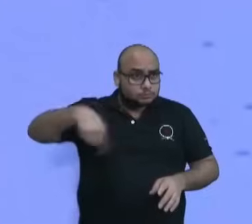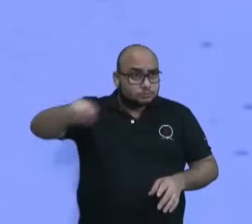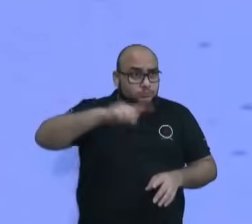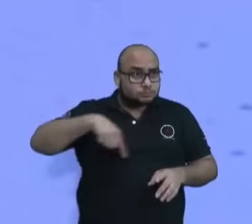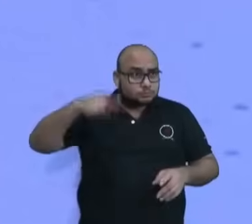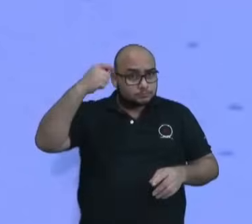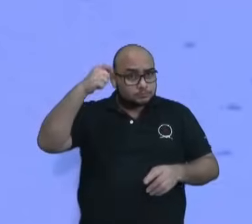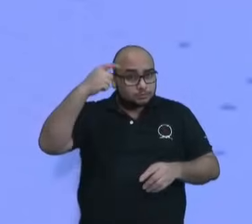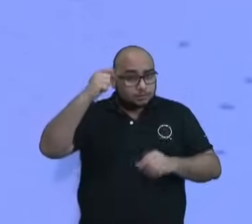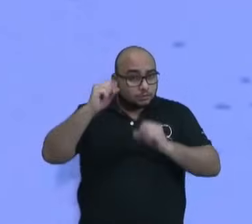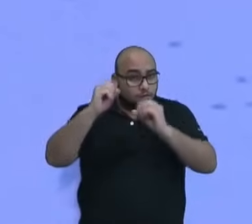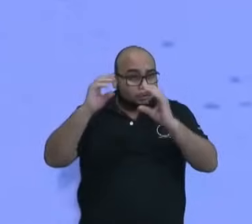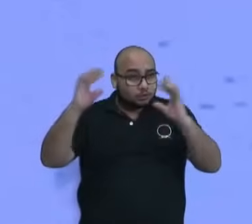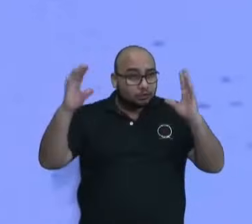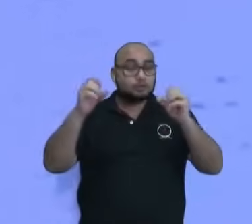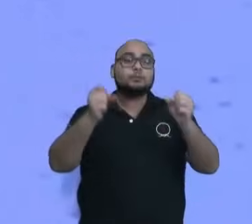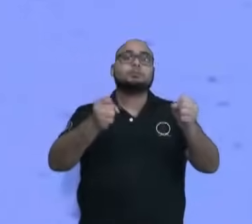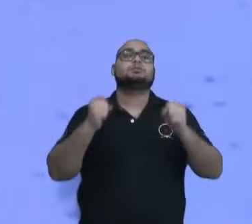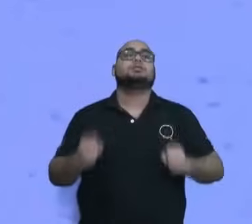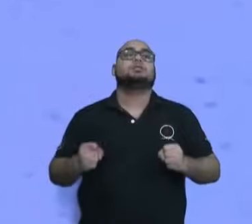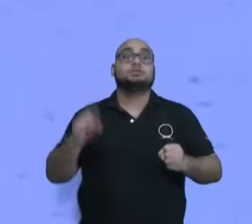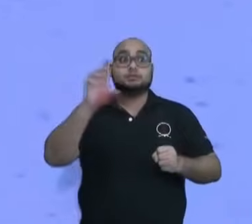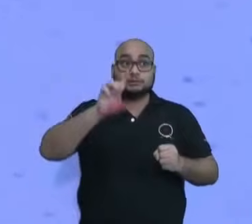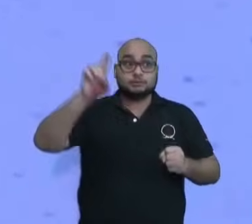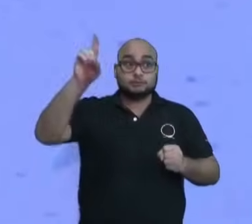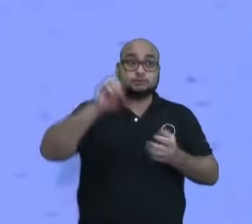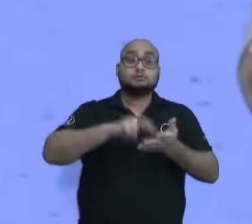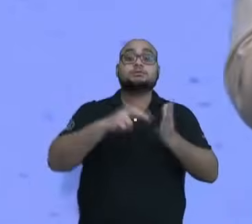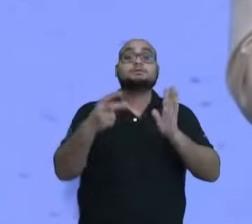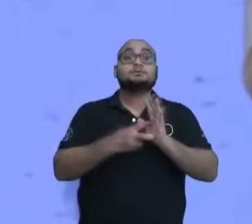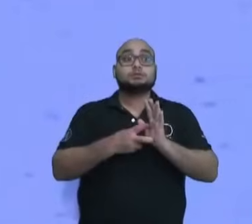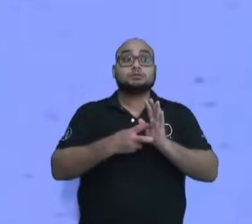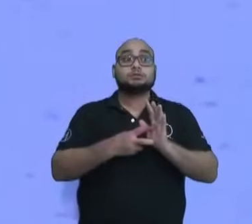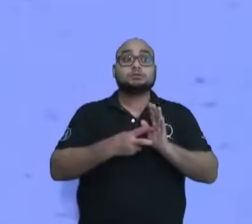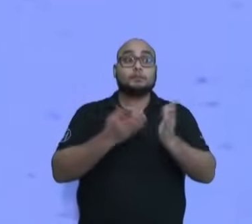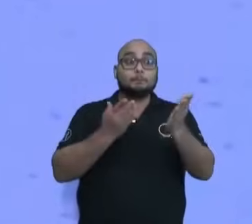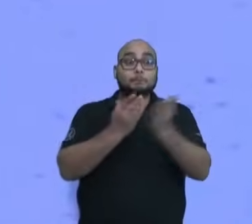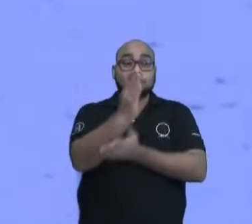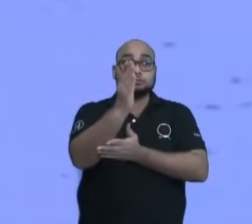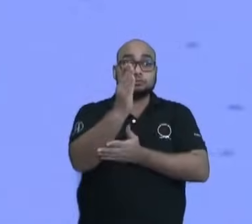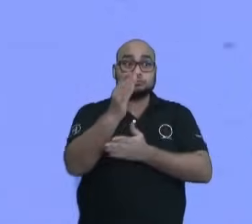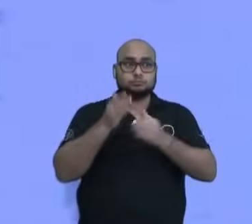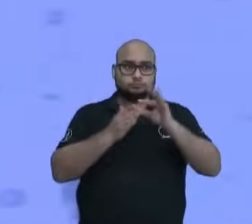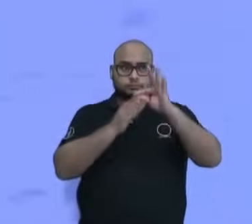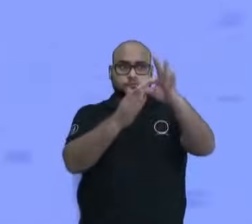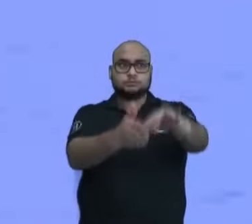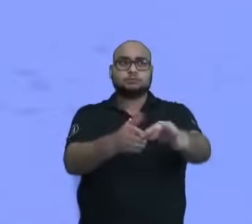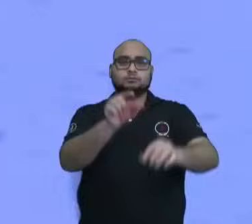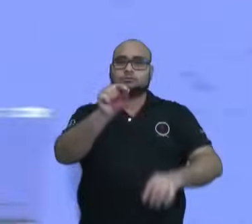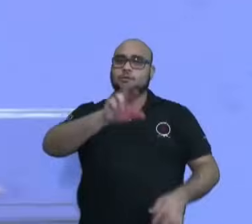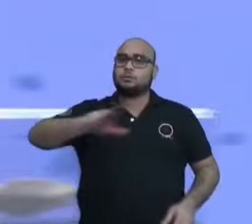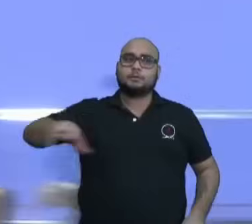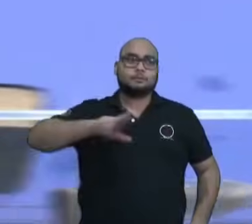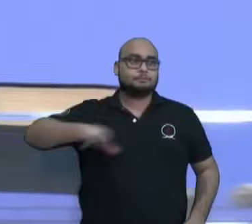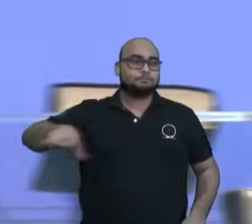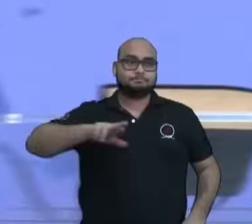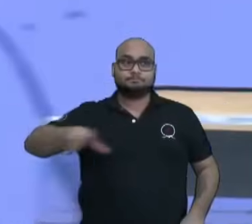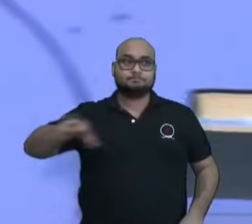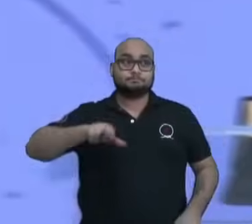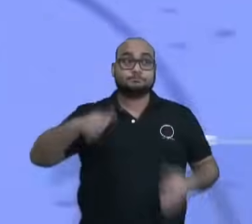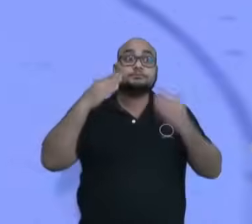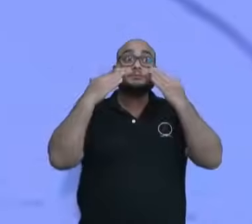aprovação de Conduta o lugar onde deus manifestou o seu poder como nunca na história foi no